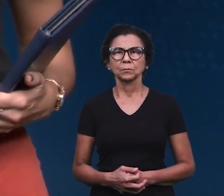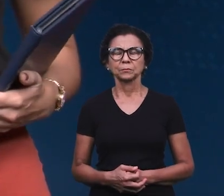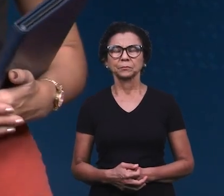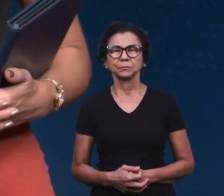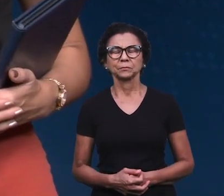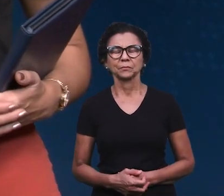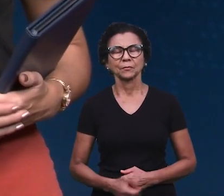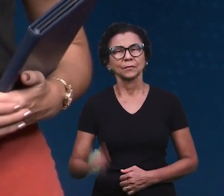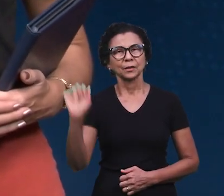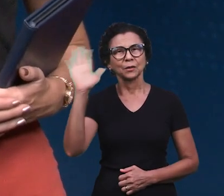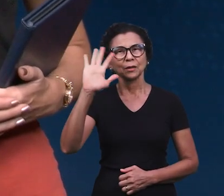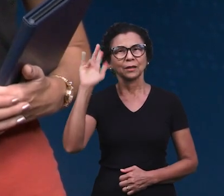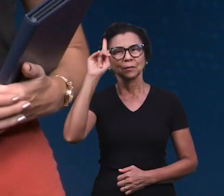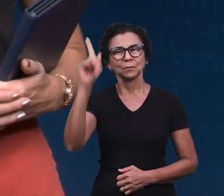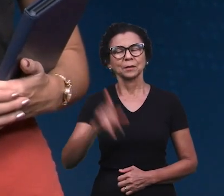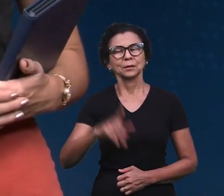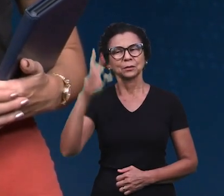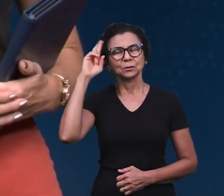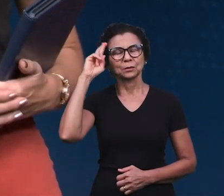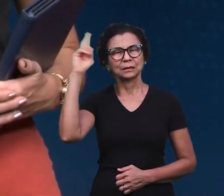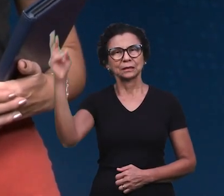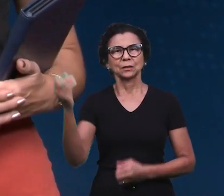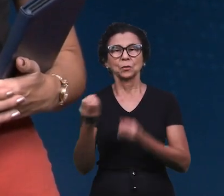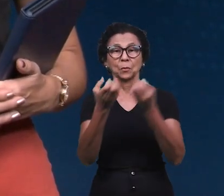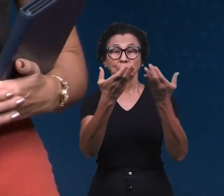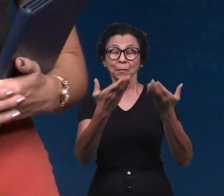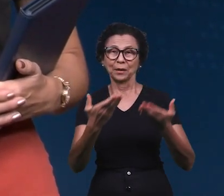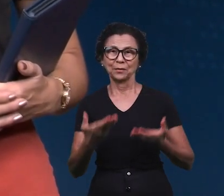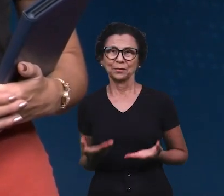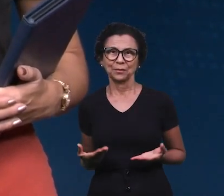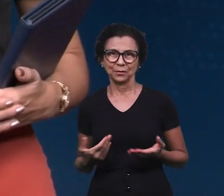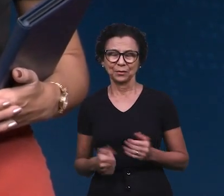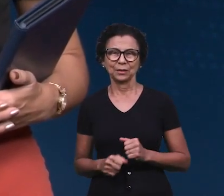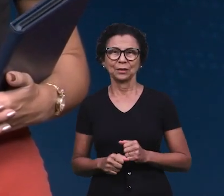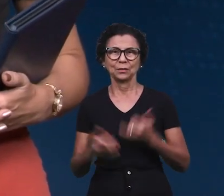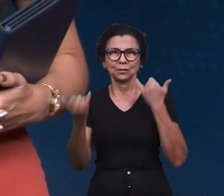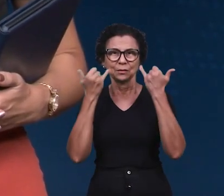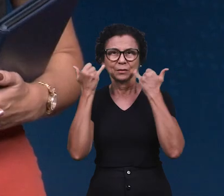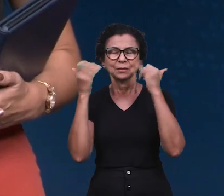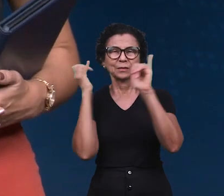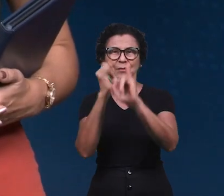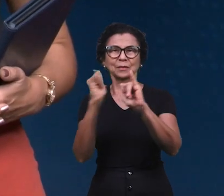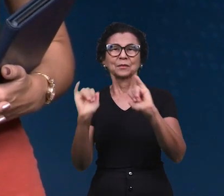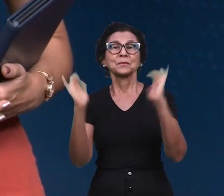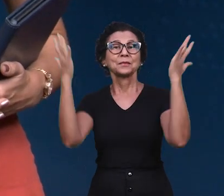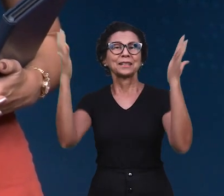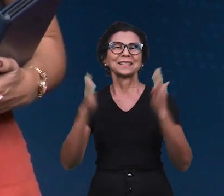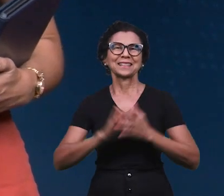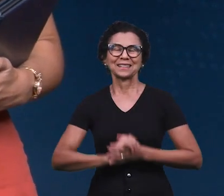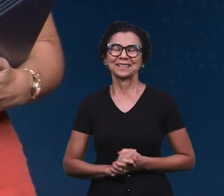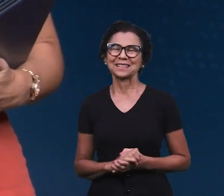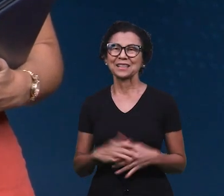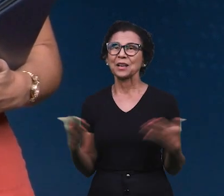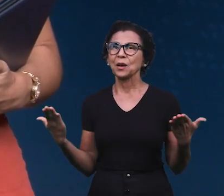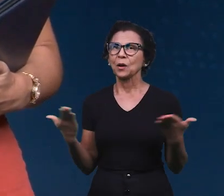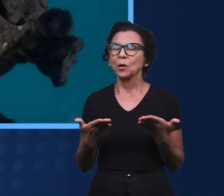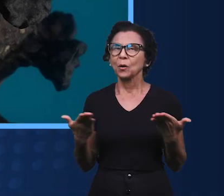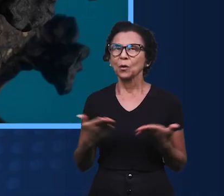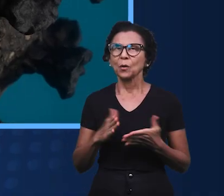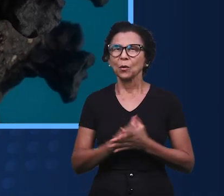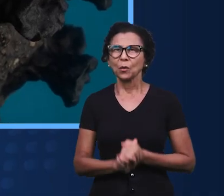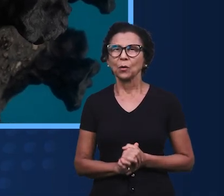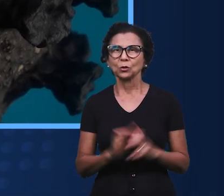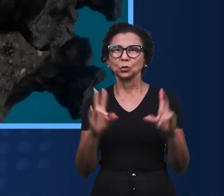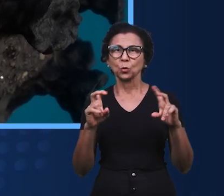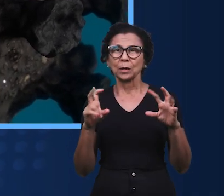Olá, a paz do Senhor, sejam todos bem-vindos a mais uma edição do Painel Trombetas e Festas. Hoje vamos falar sobre a